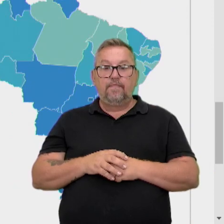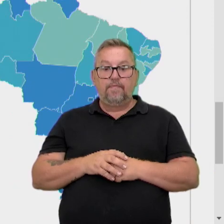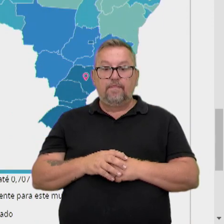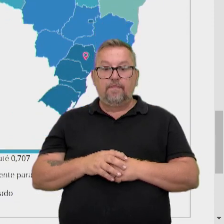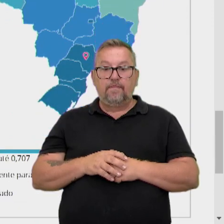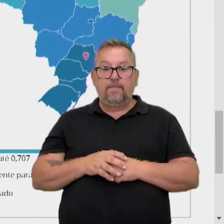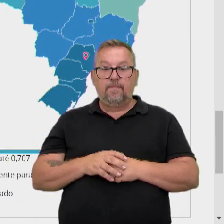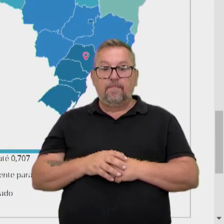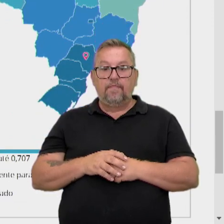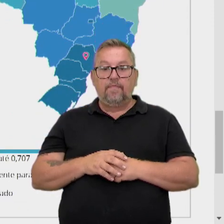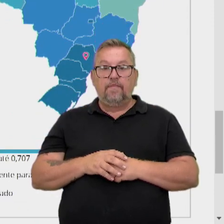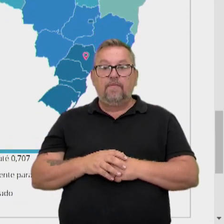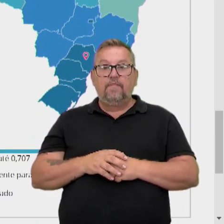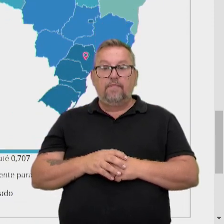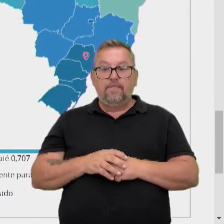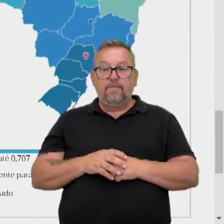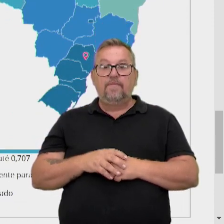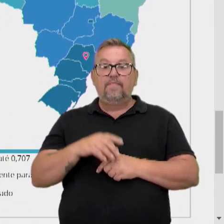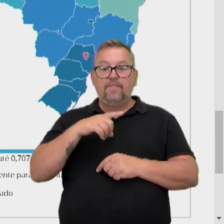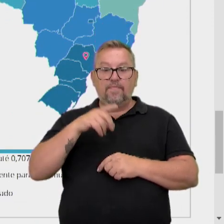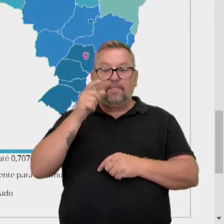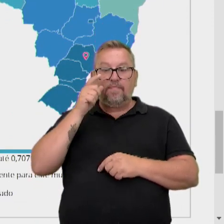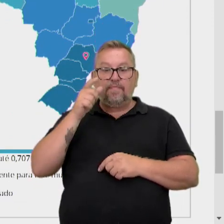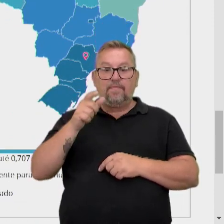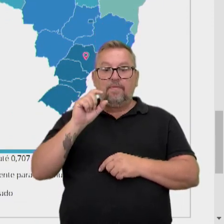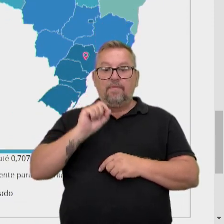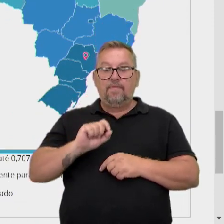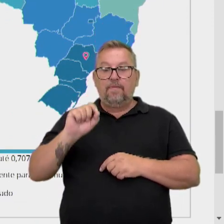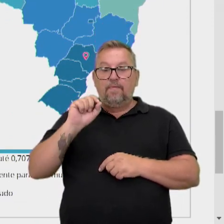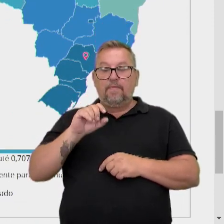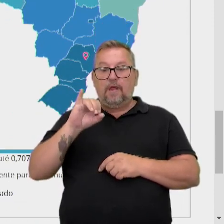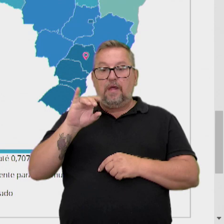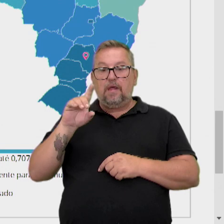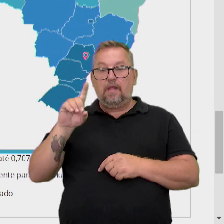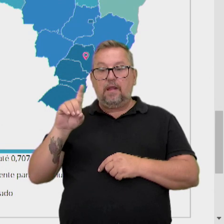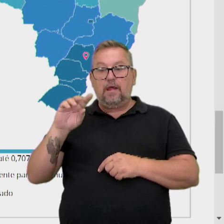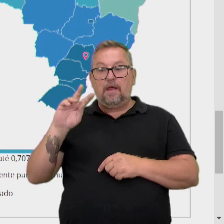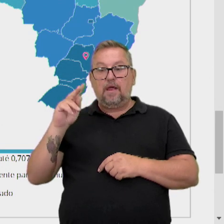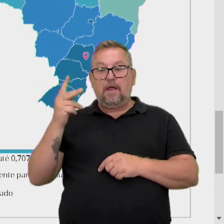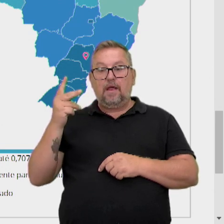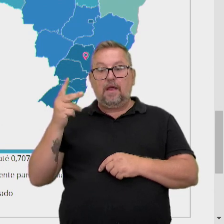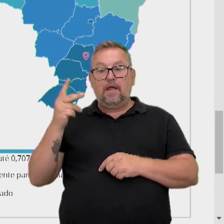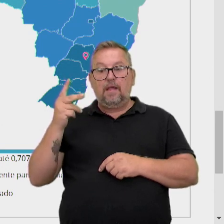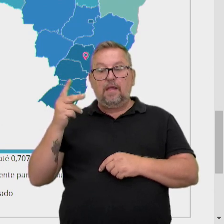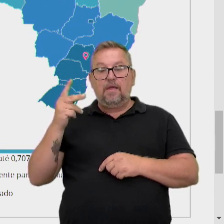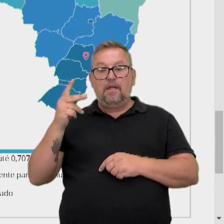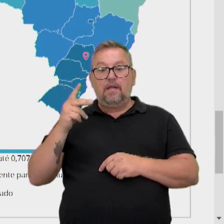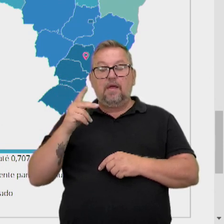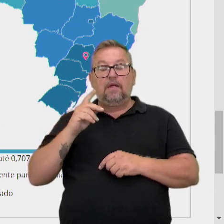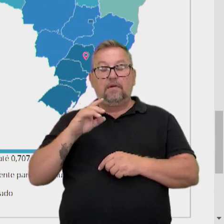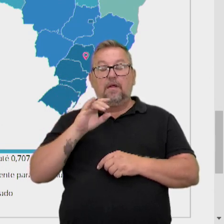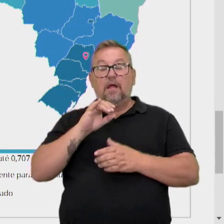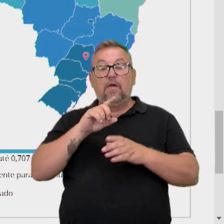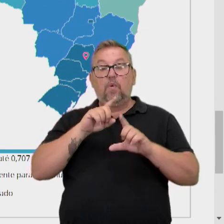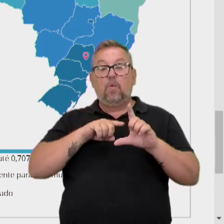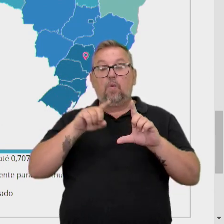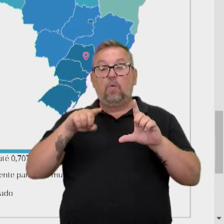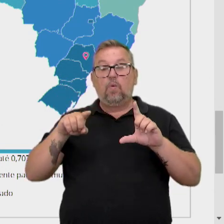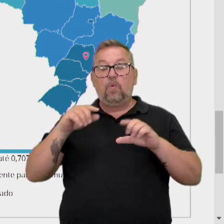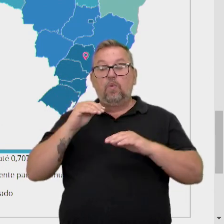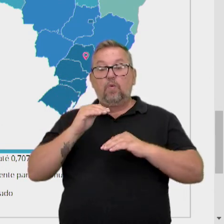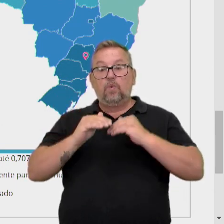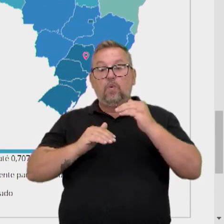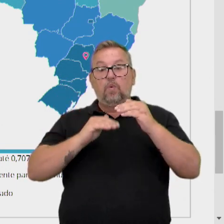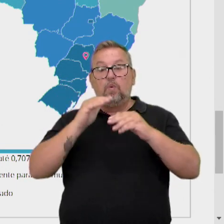para outra relação. E aí, aqui é interessante, porque aqui mostra o IDH, que é o Índice de Desenvolvimento